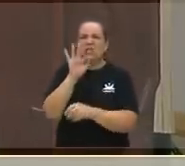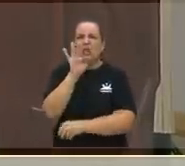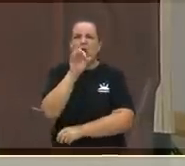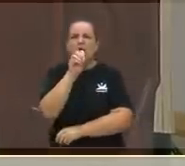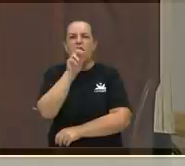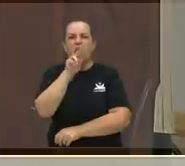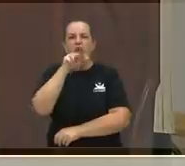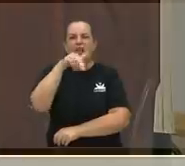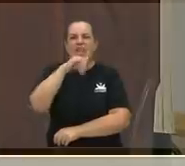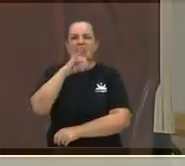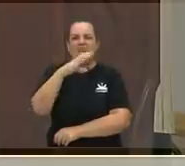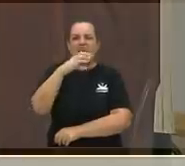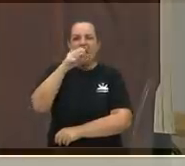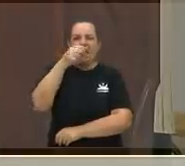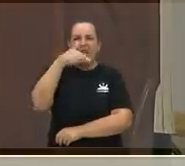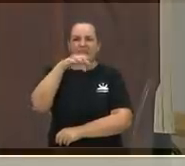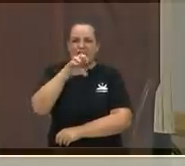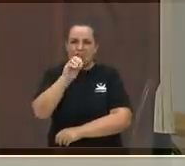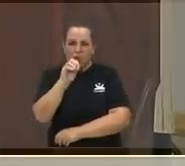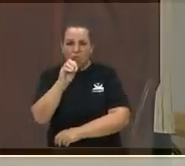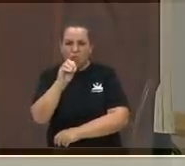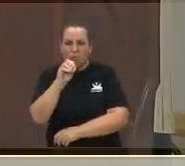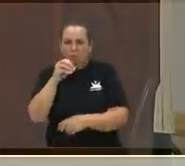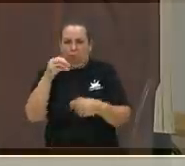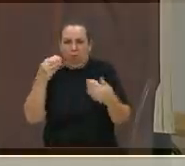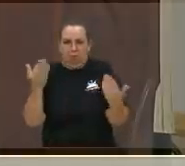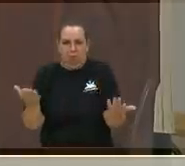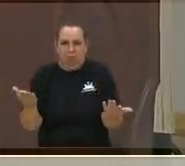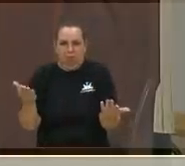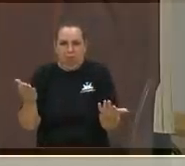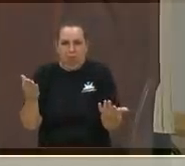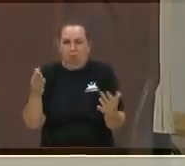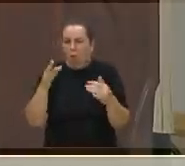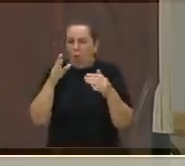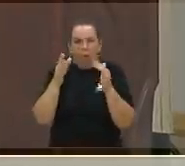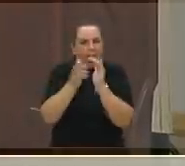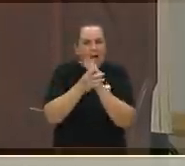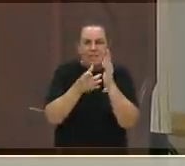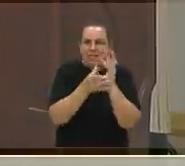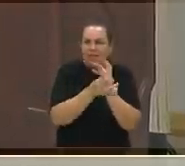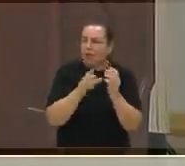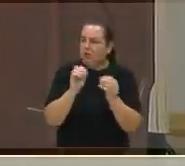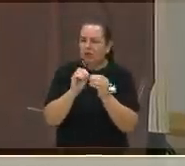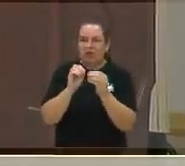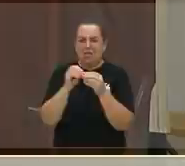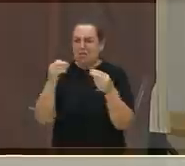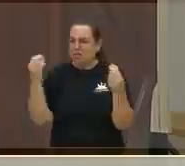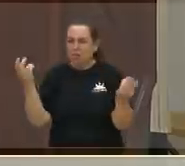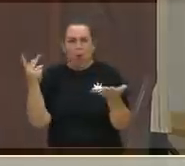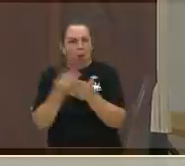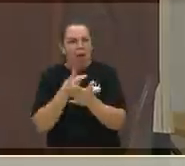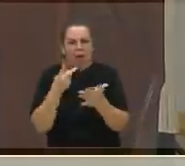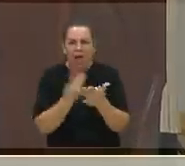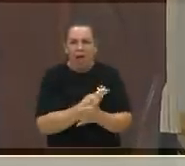adultério e no matrimônio a